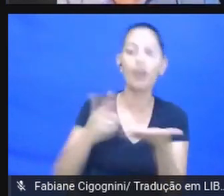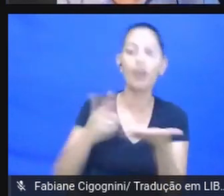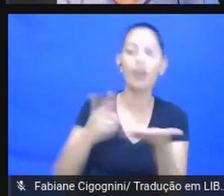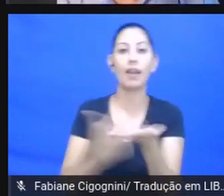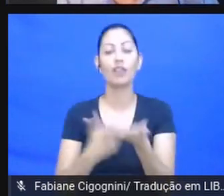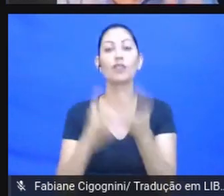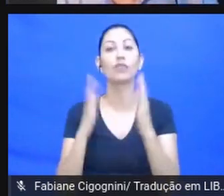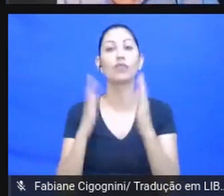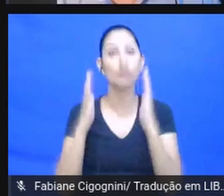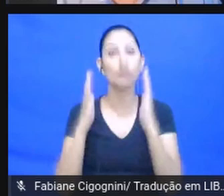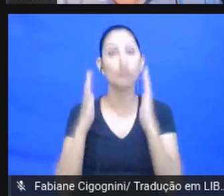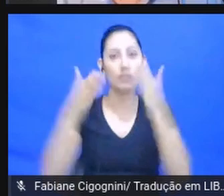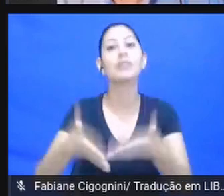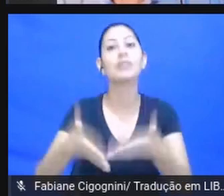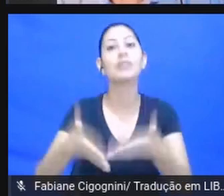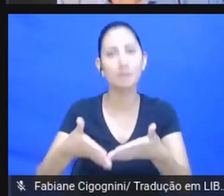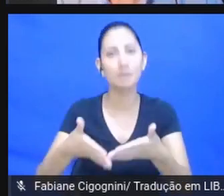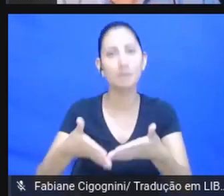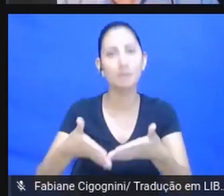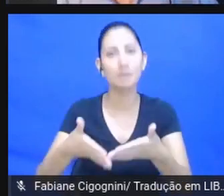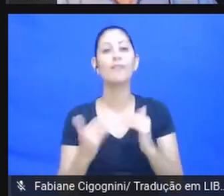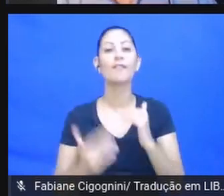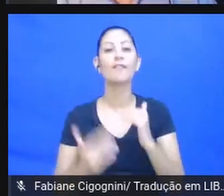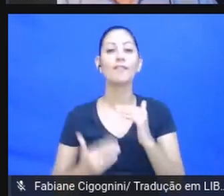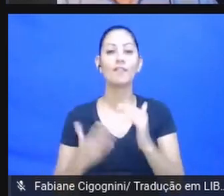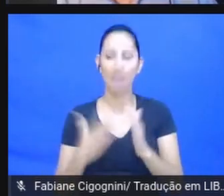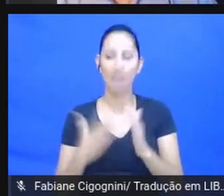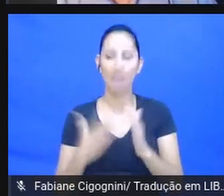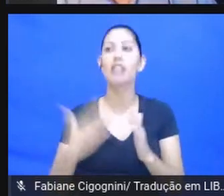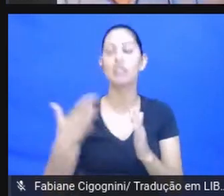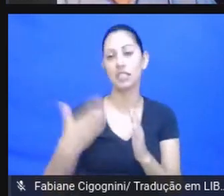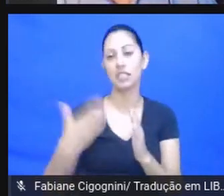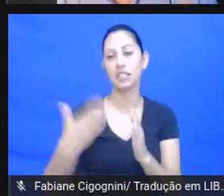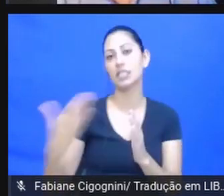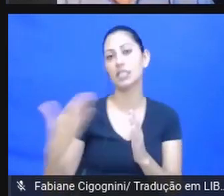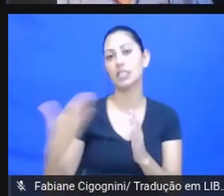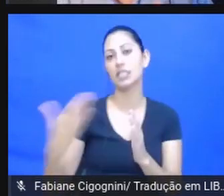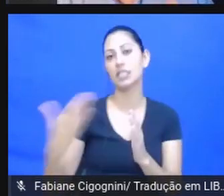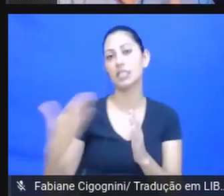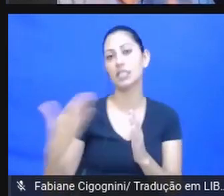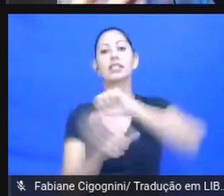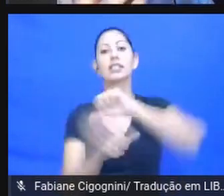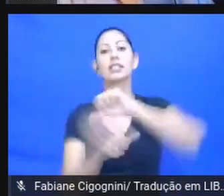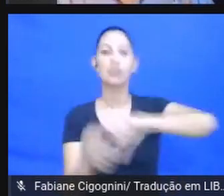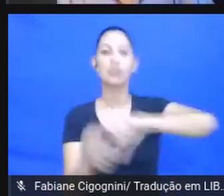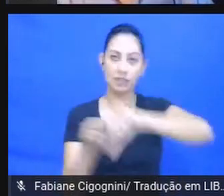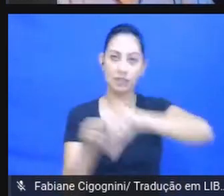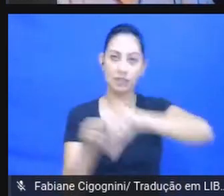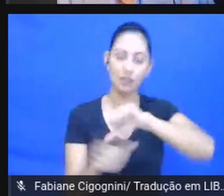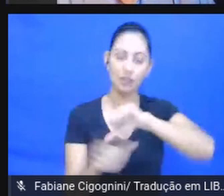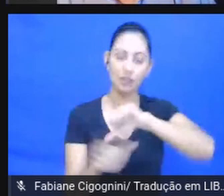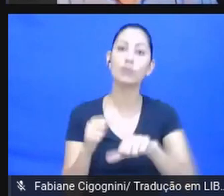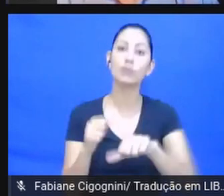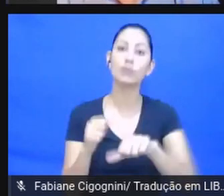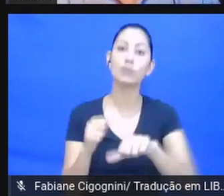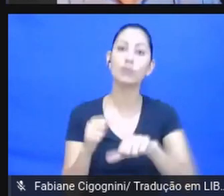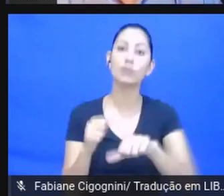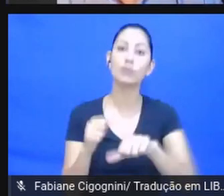dimensão, estou numa fase já bastante avançada sobre essas transformações e, ao mesmo tempo,